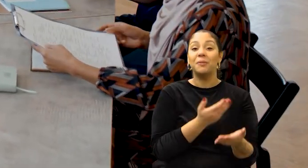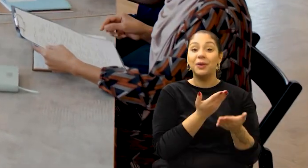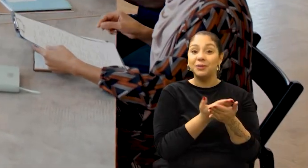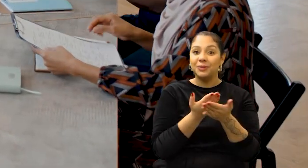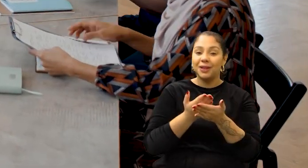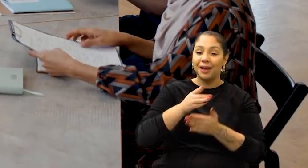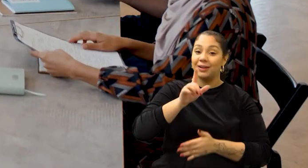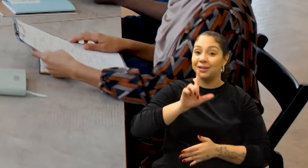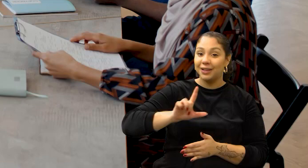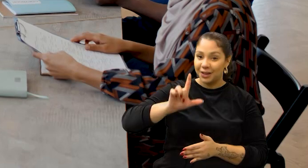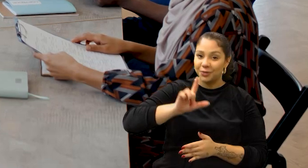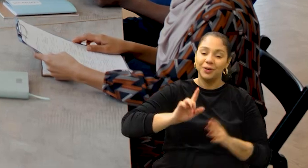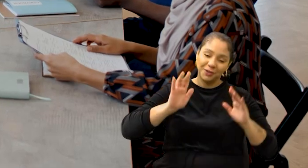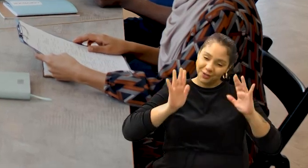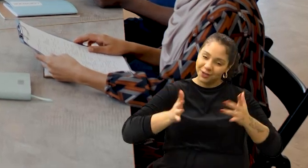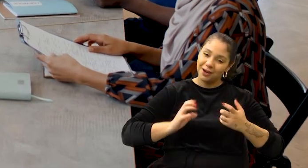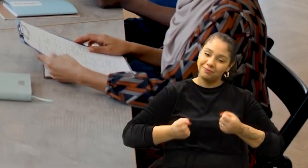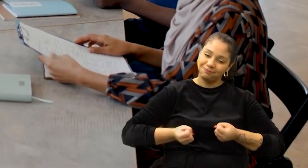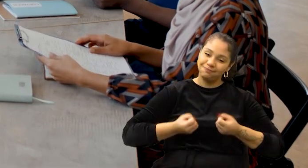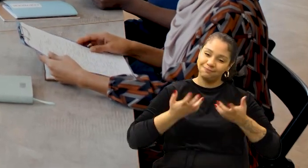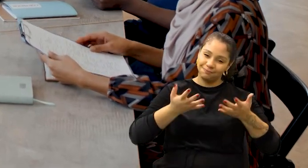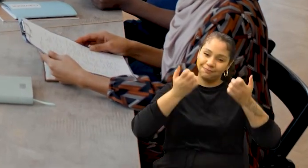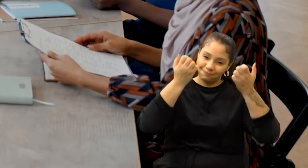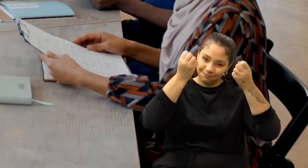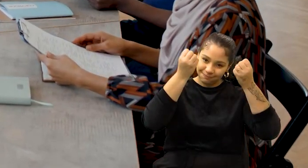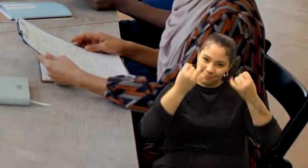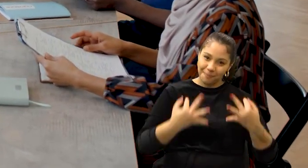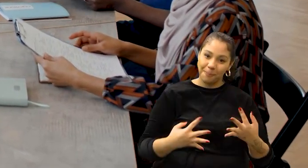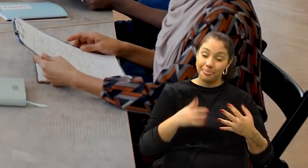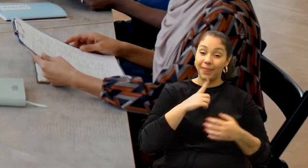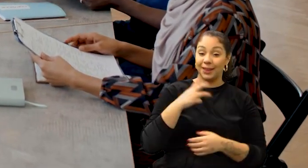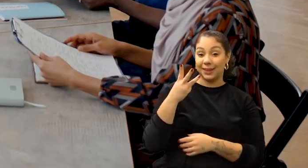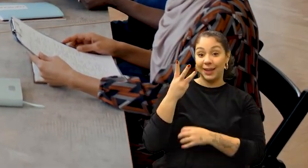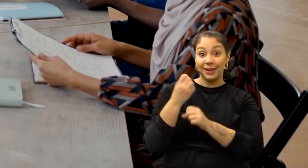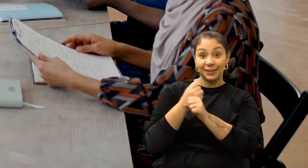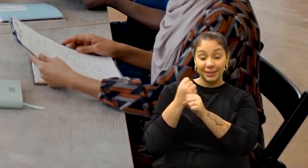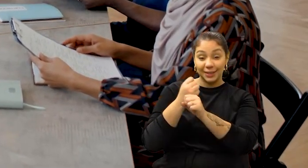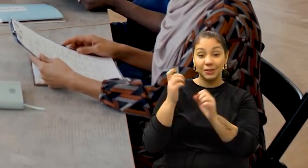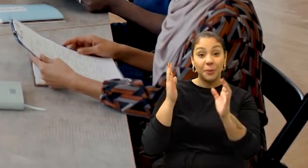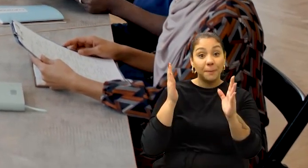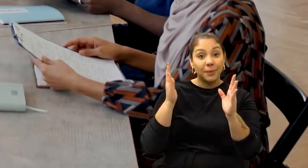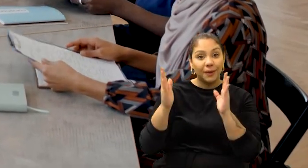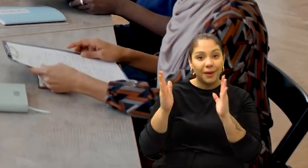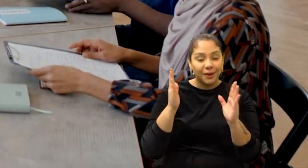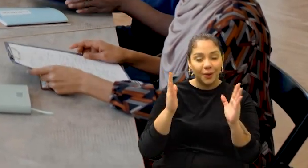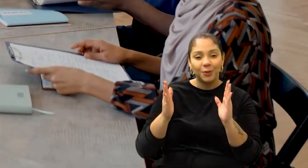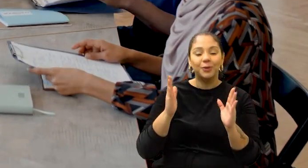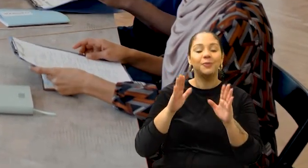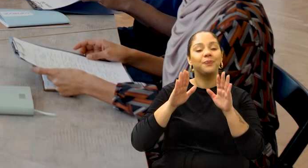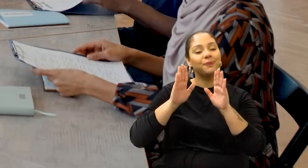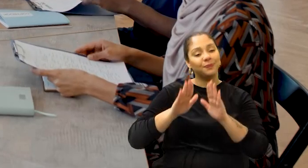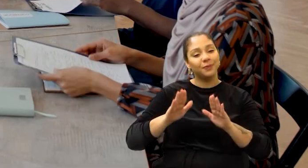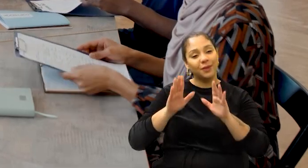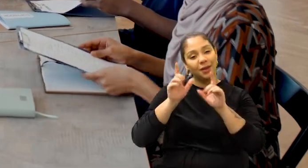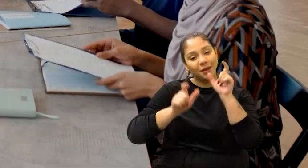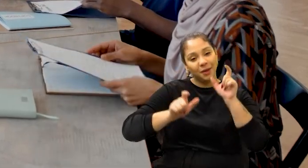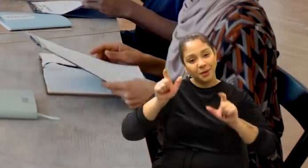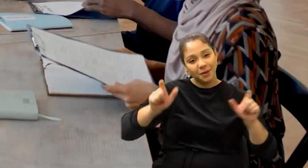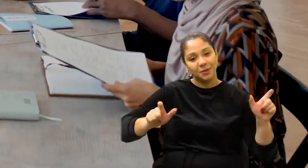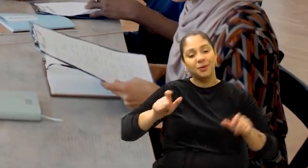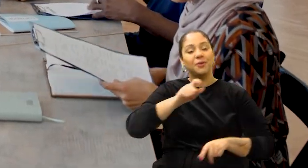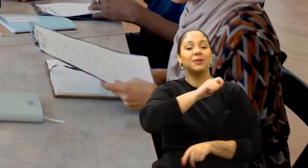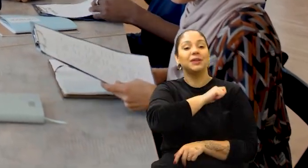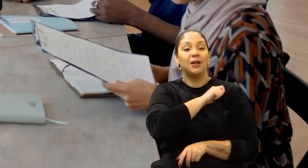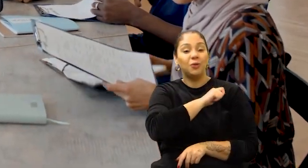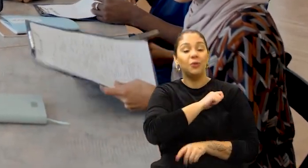estudar essas literaturas como você disse são né durante três anos que que as pessoas